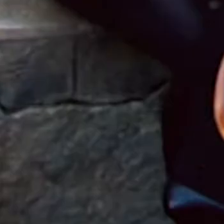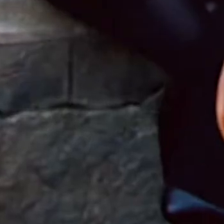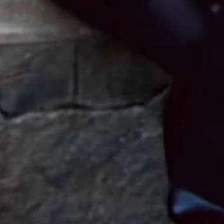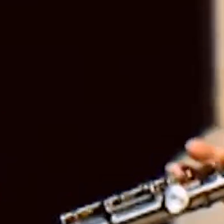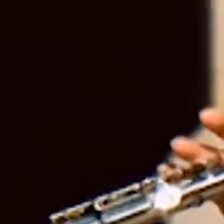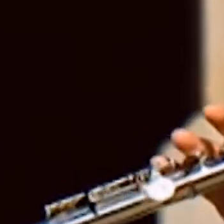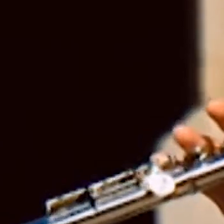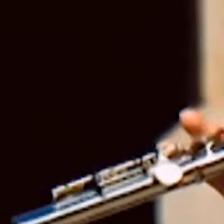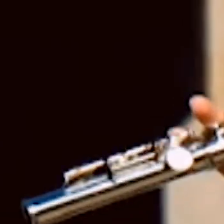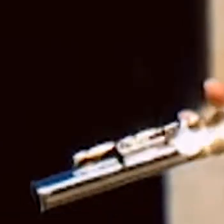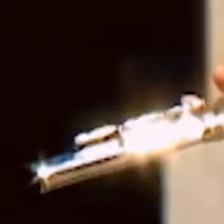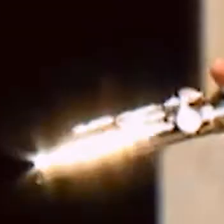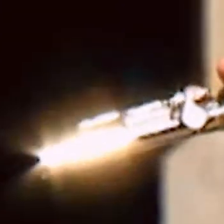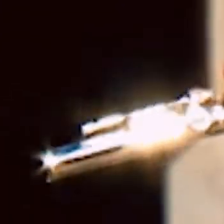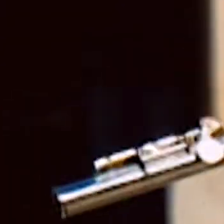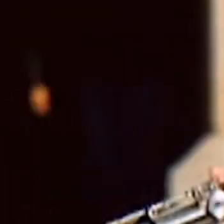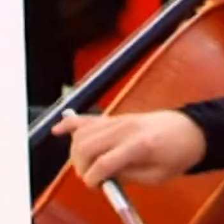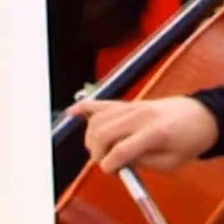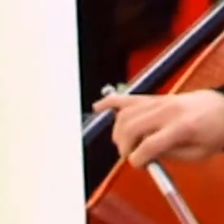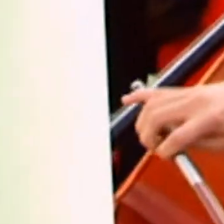Deus paulista,